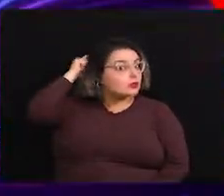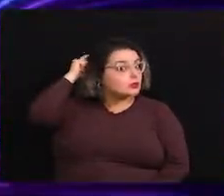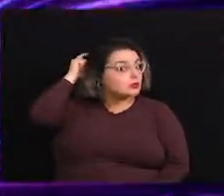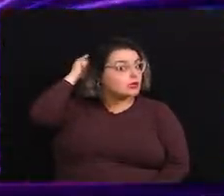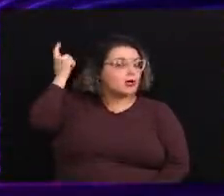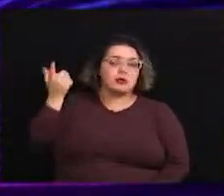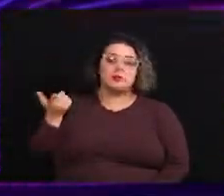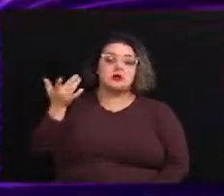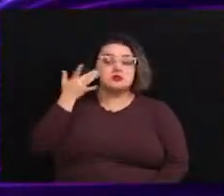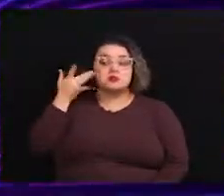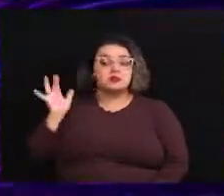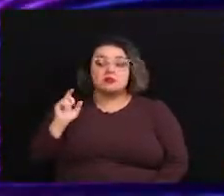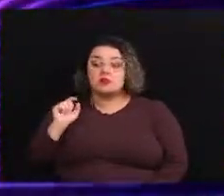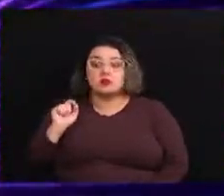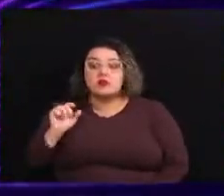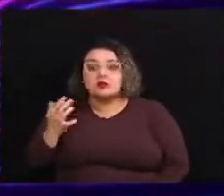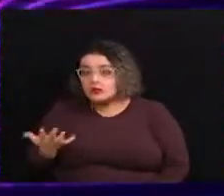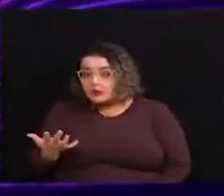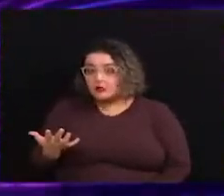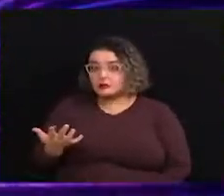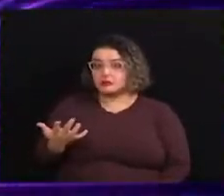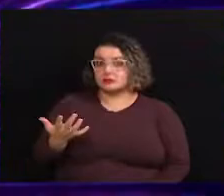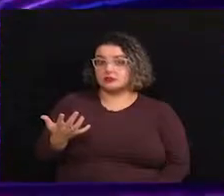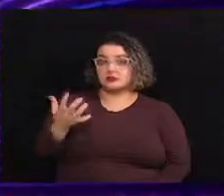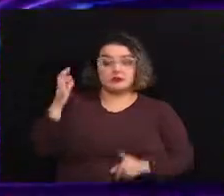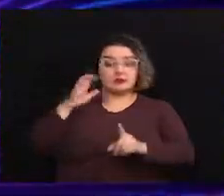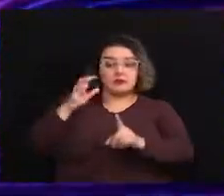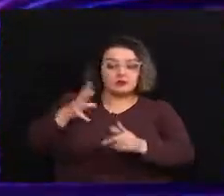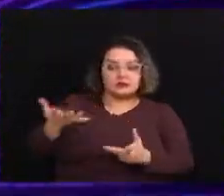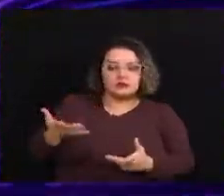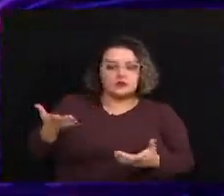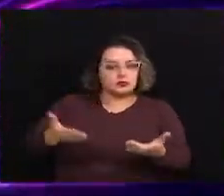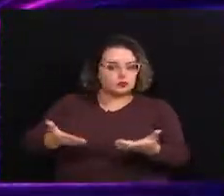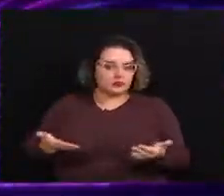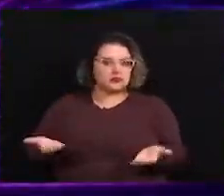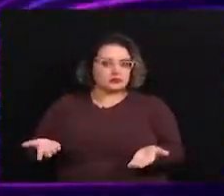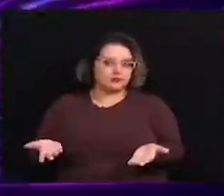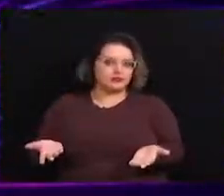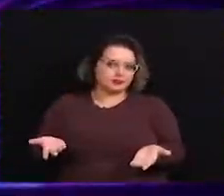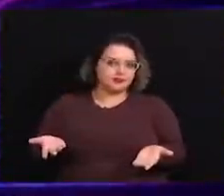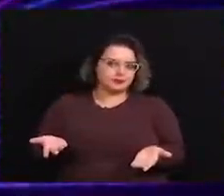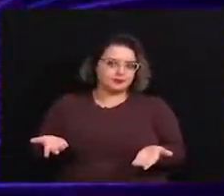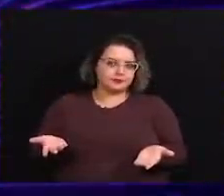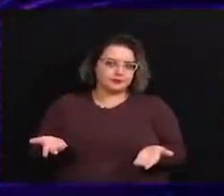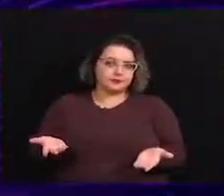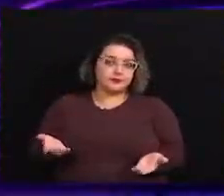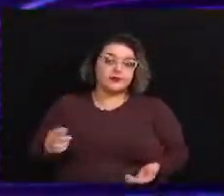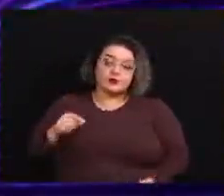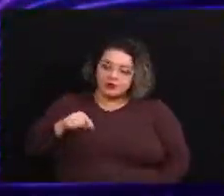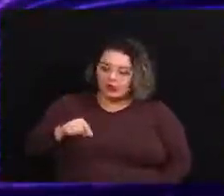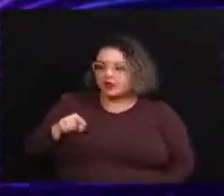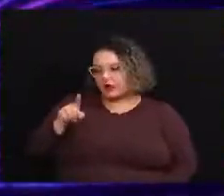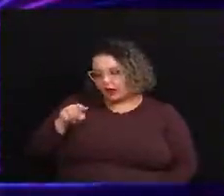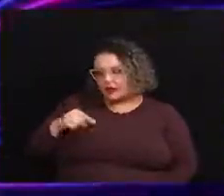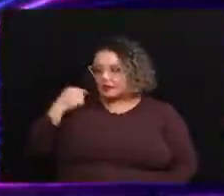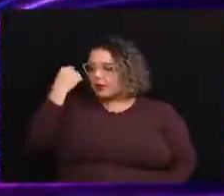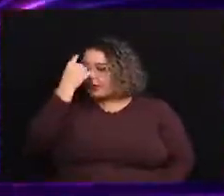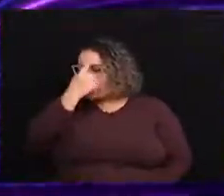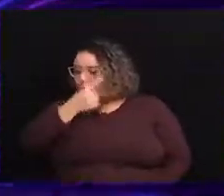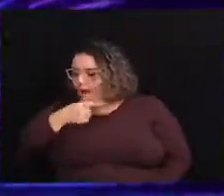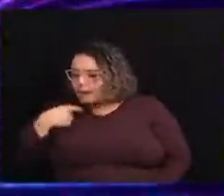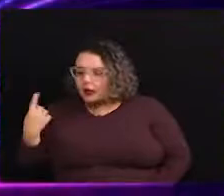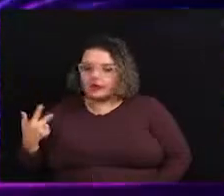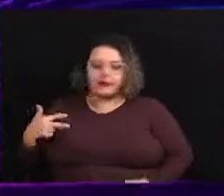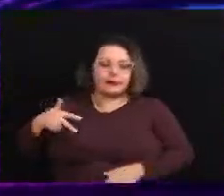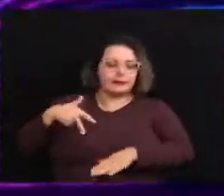imaginava que isso tinha acontecido e estava afetando a vida do presente. Então, é muito sobre as aparências, né? Aquele